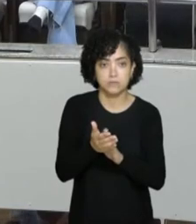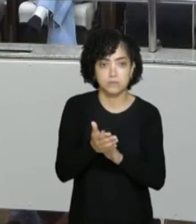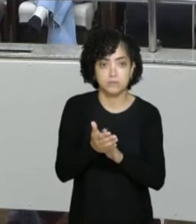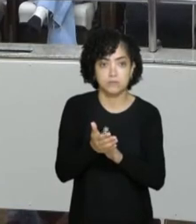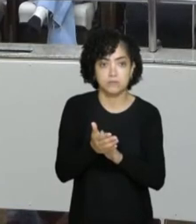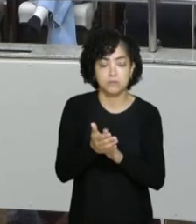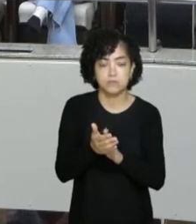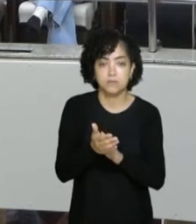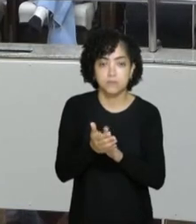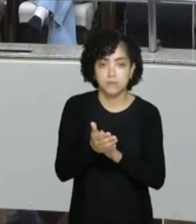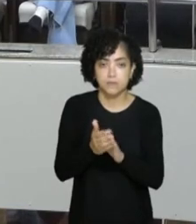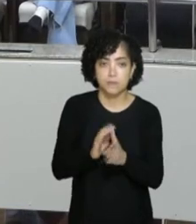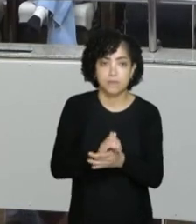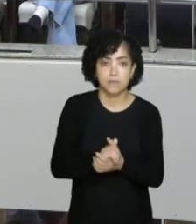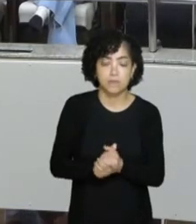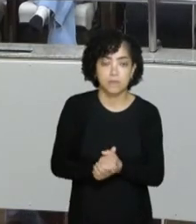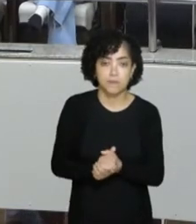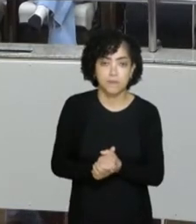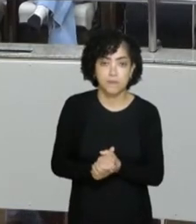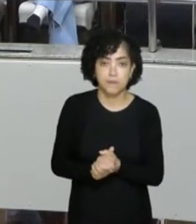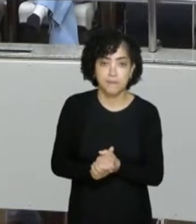deputado Pepe.